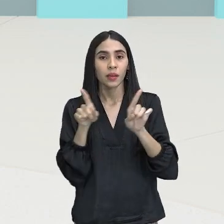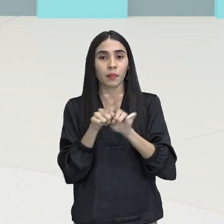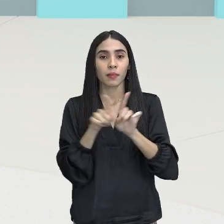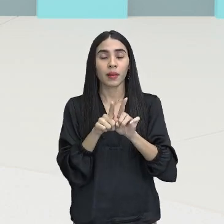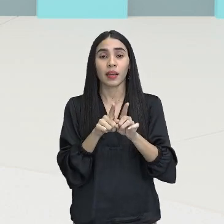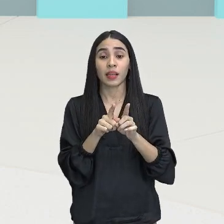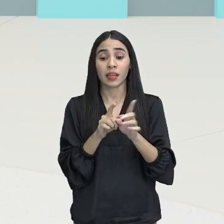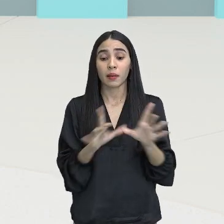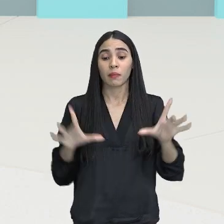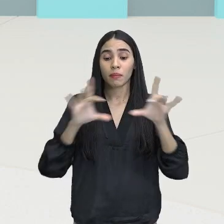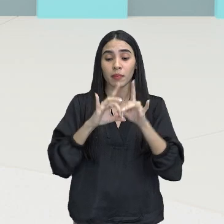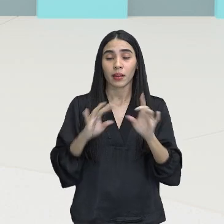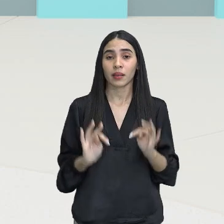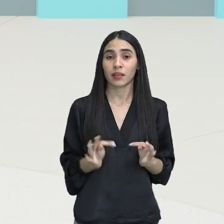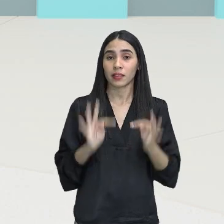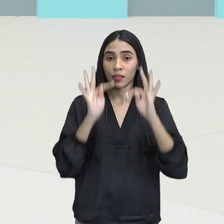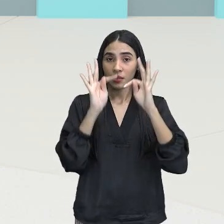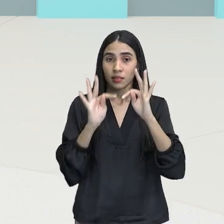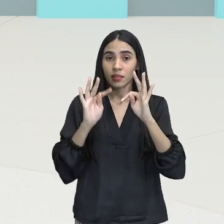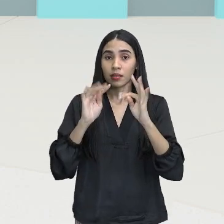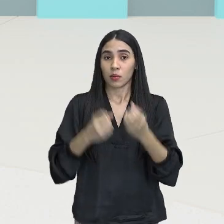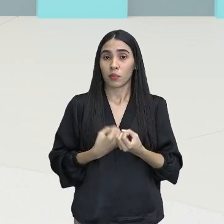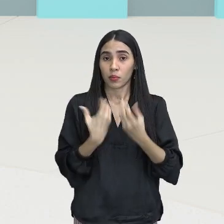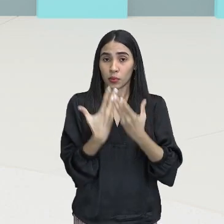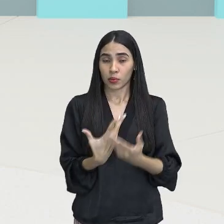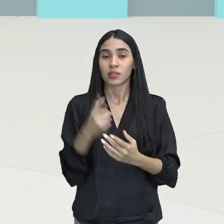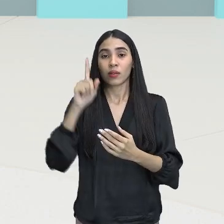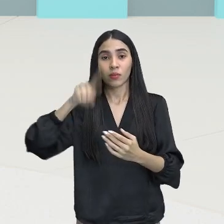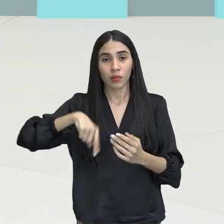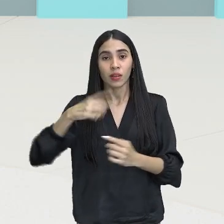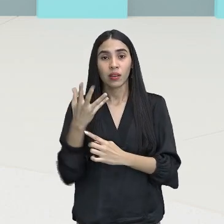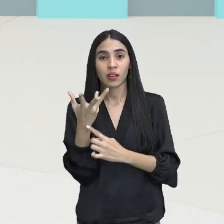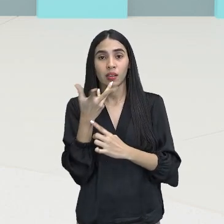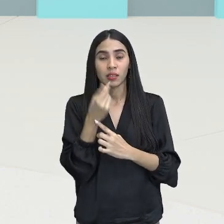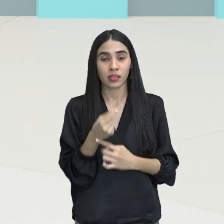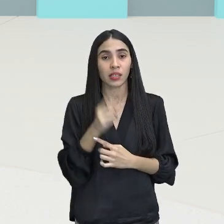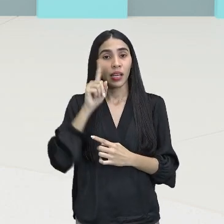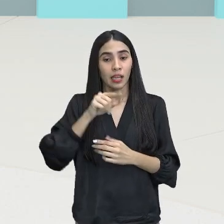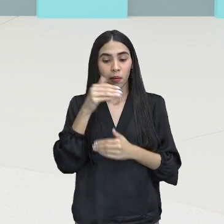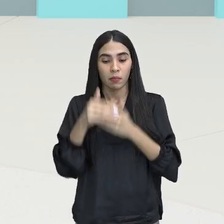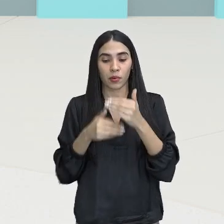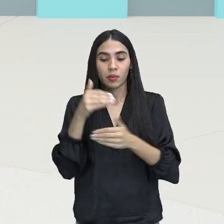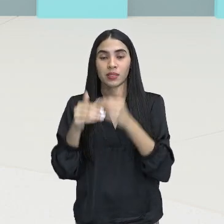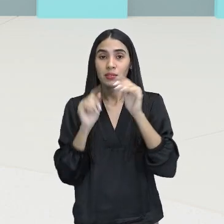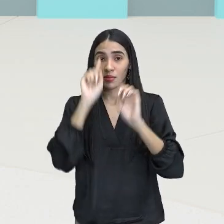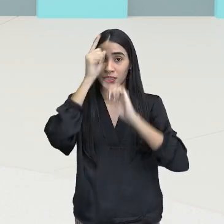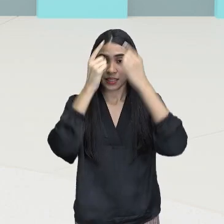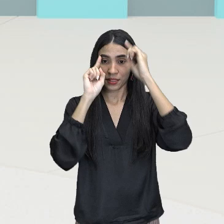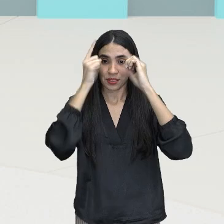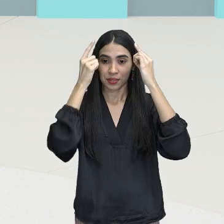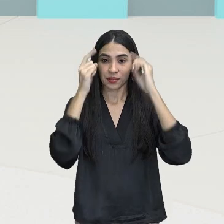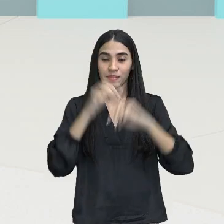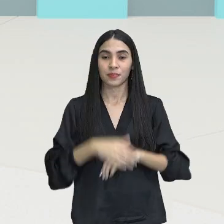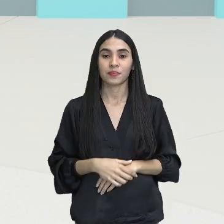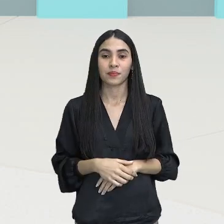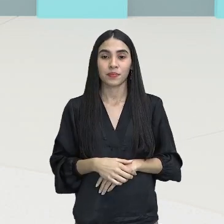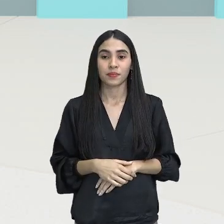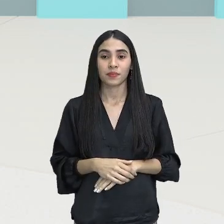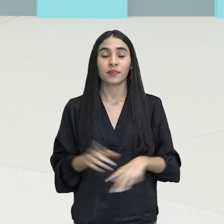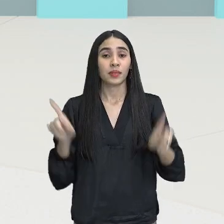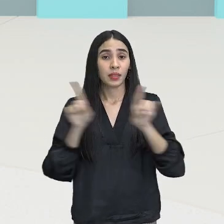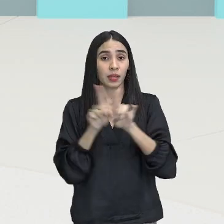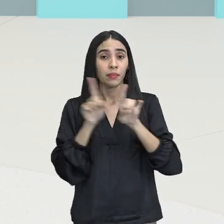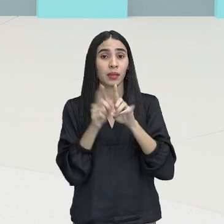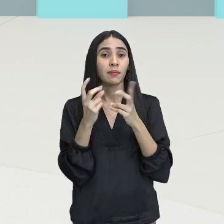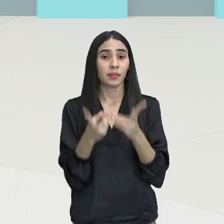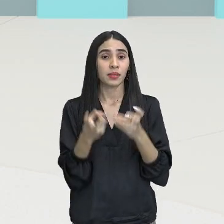na tecnologia é produção artística, é processo criativo. E assim a gente